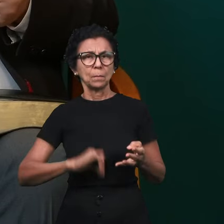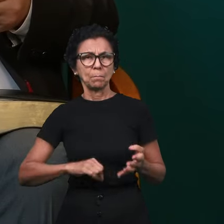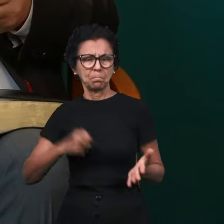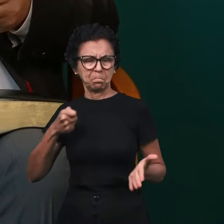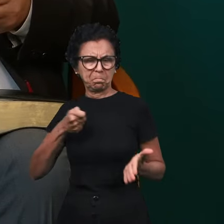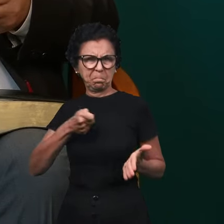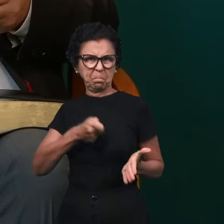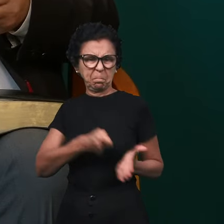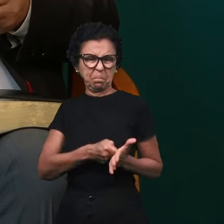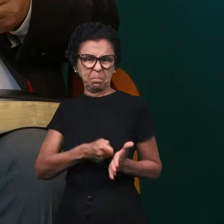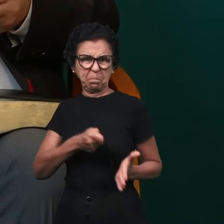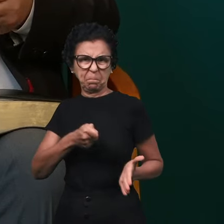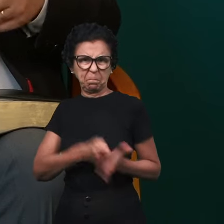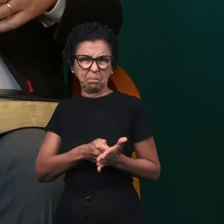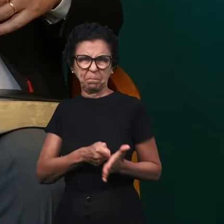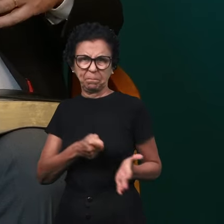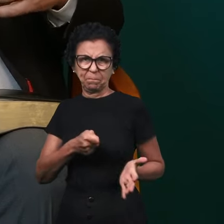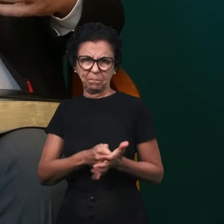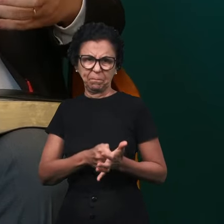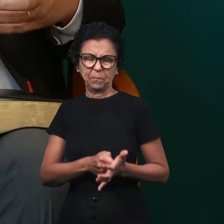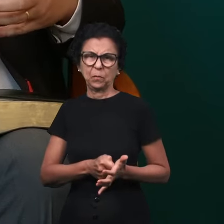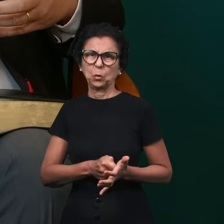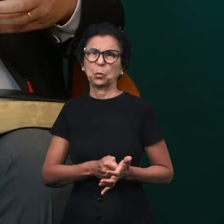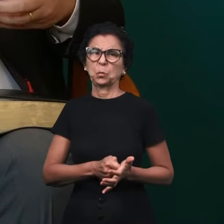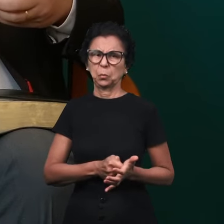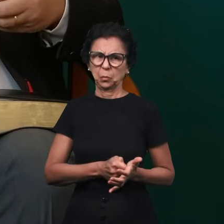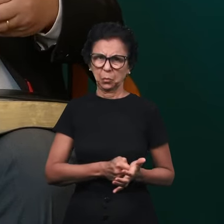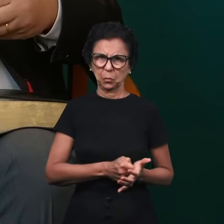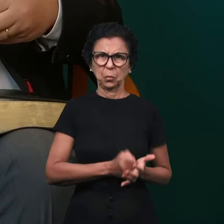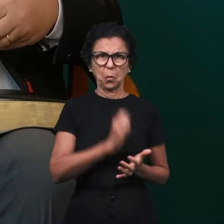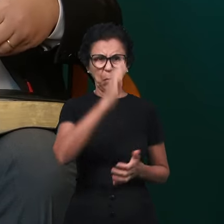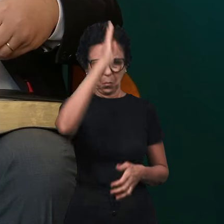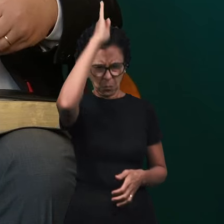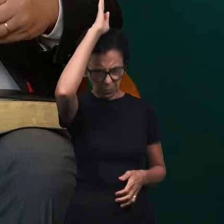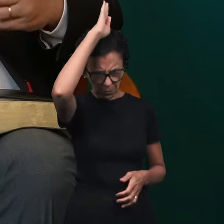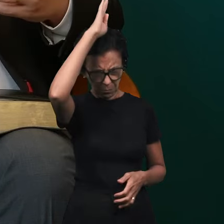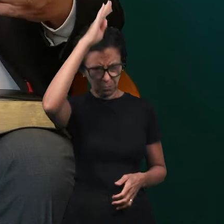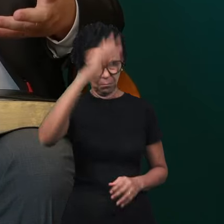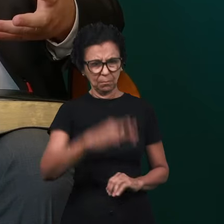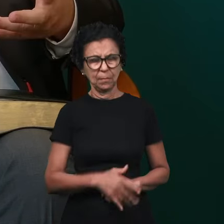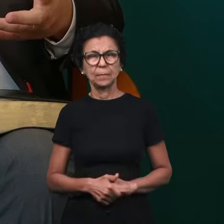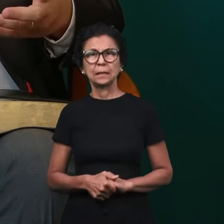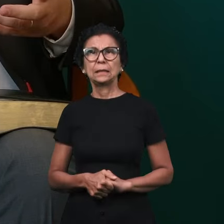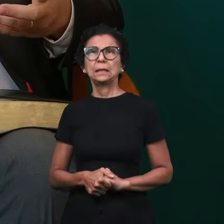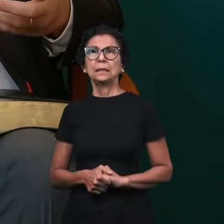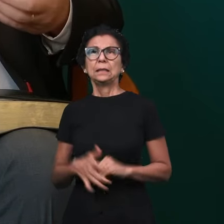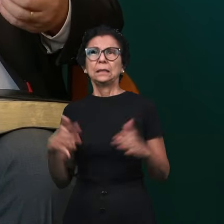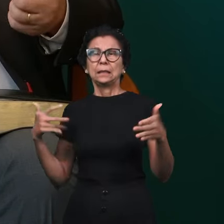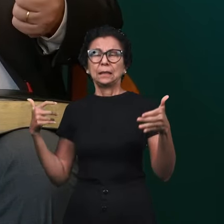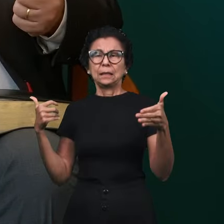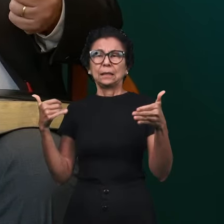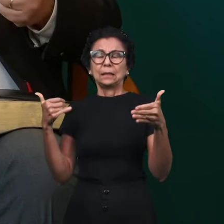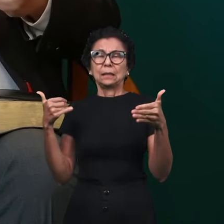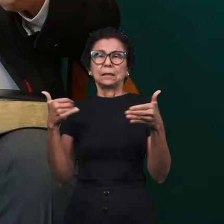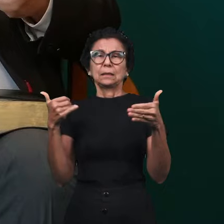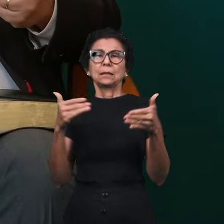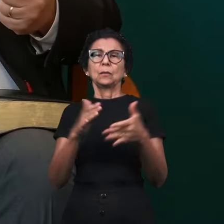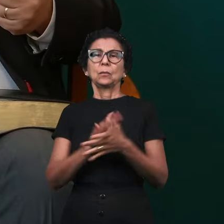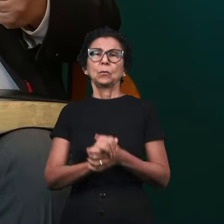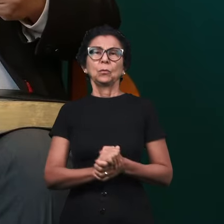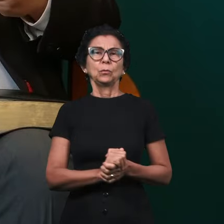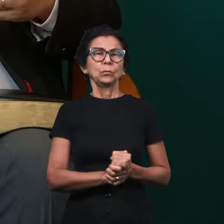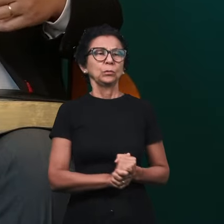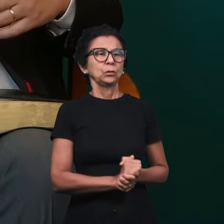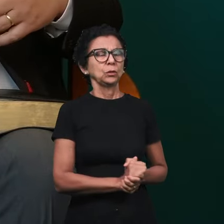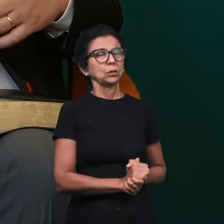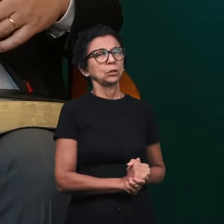dos imperadores. E finalizado o Império Romano, até hoje se tem esse pé sem liga de barro e de